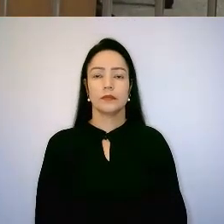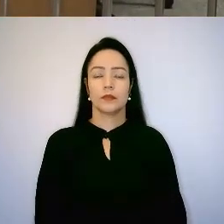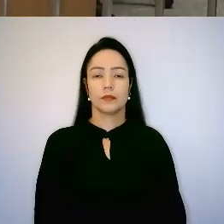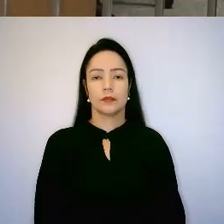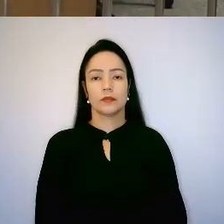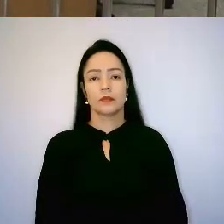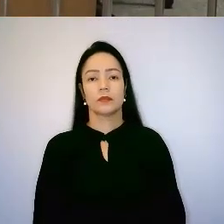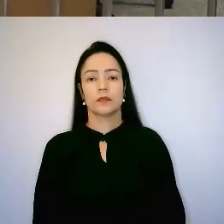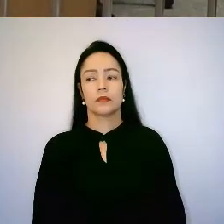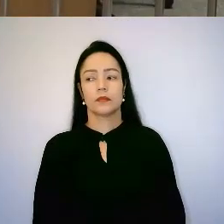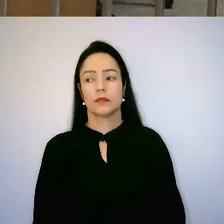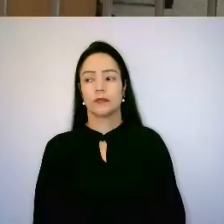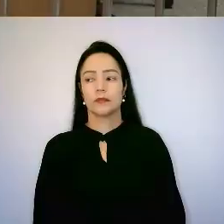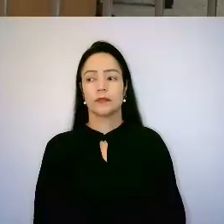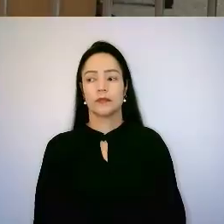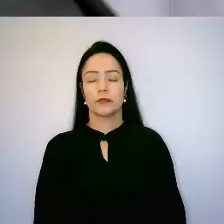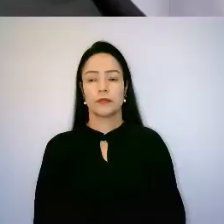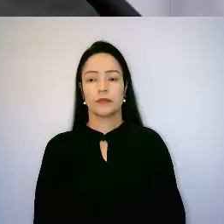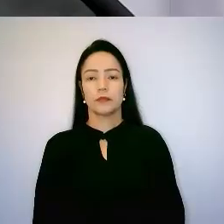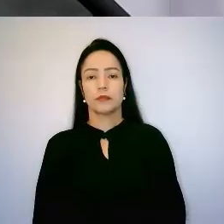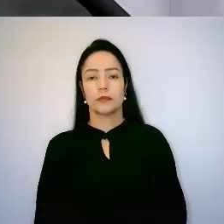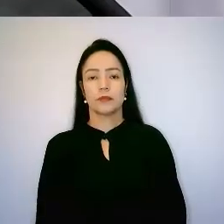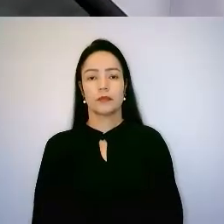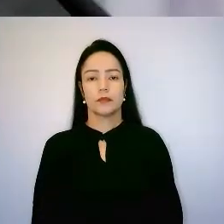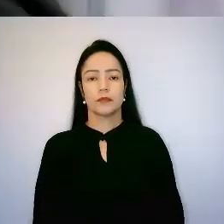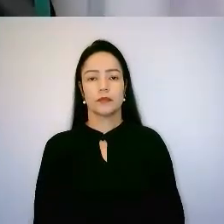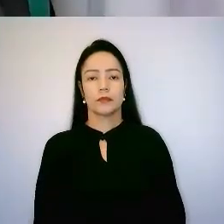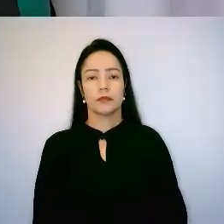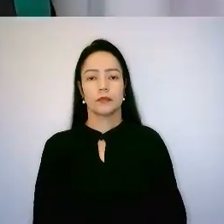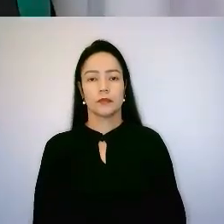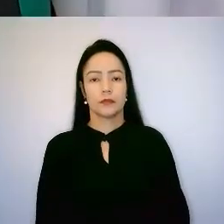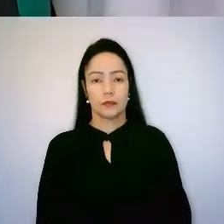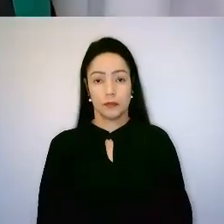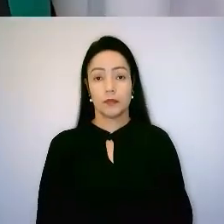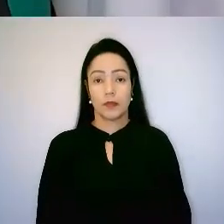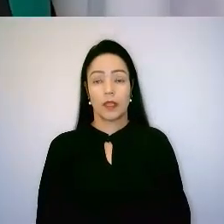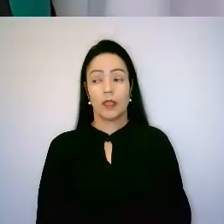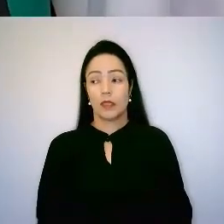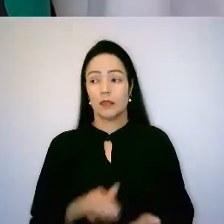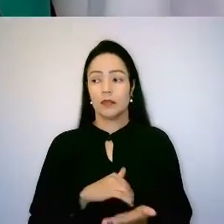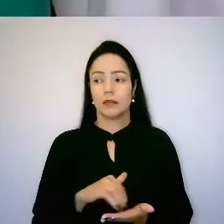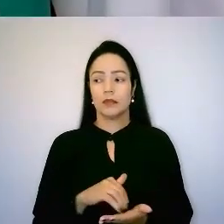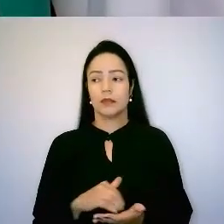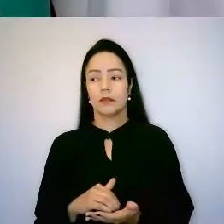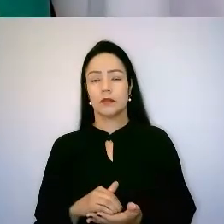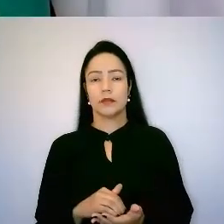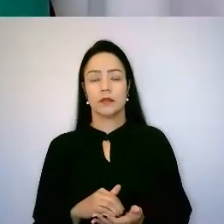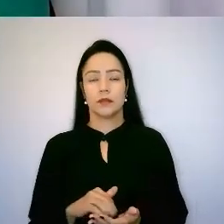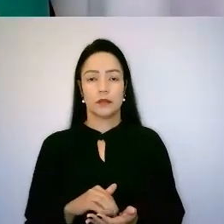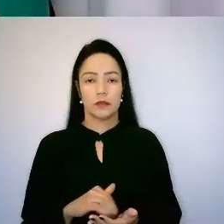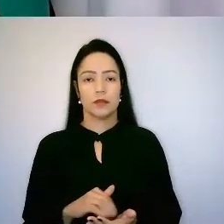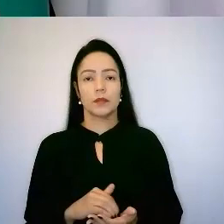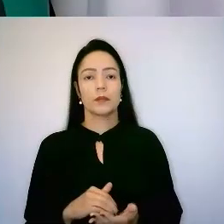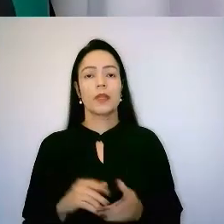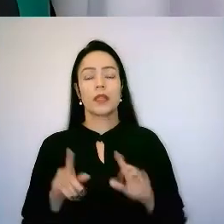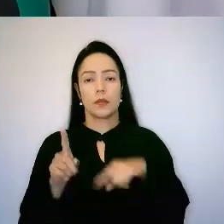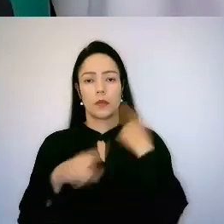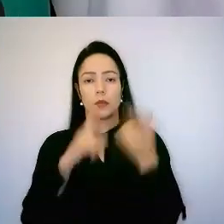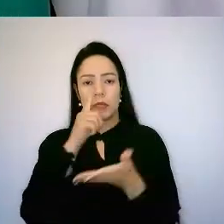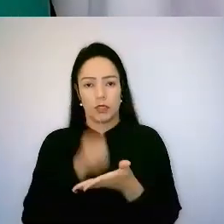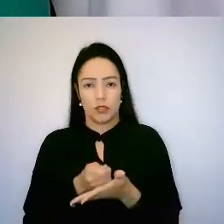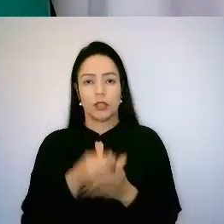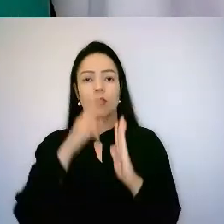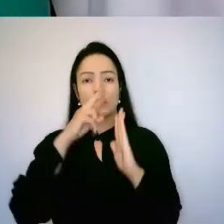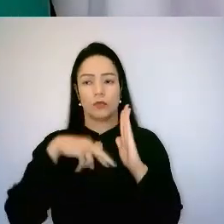enfim a secretaria judiciário da aqui da câmara criminal para resolver para definir o revisor vogal e